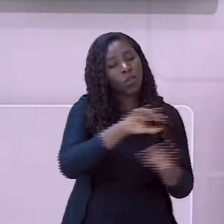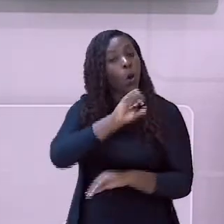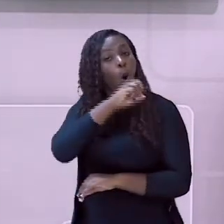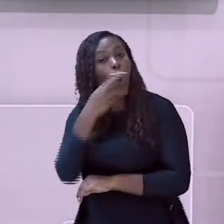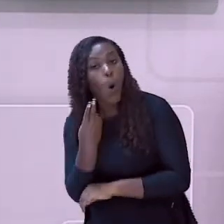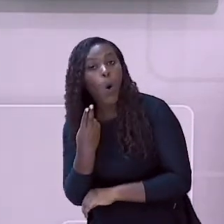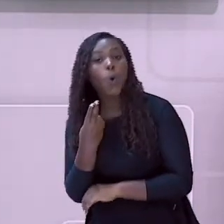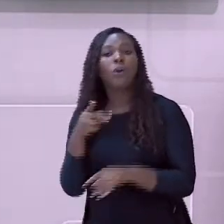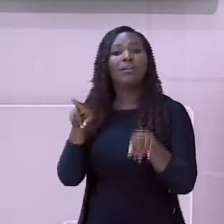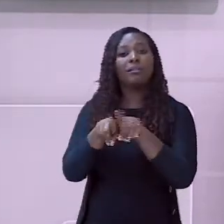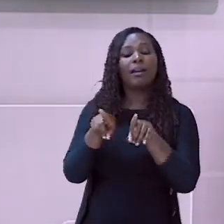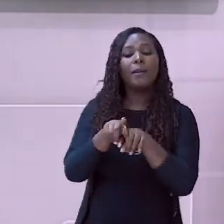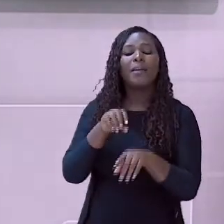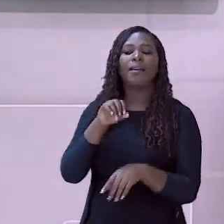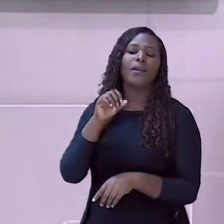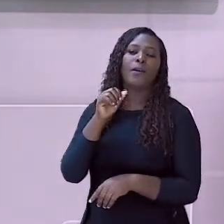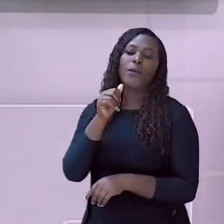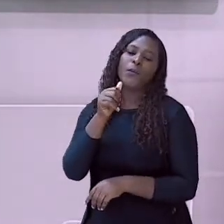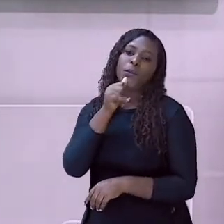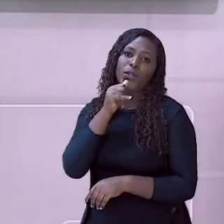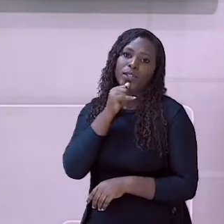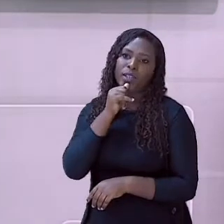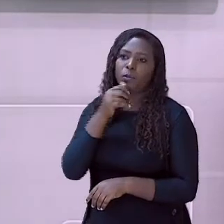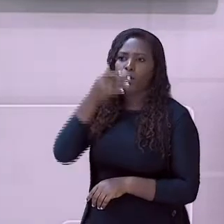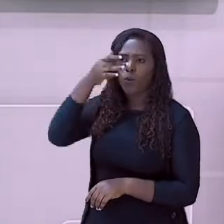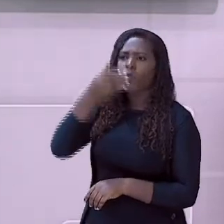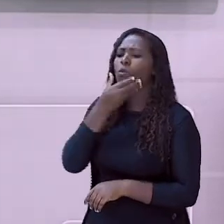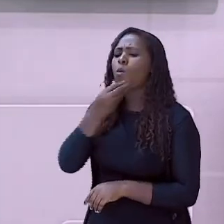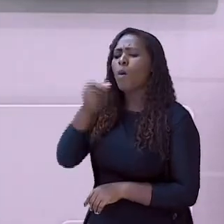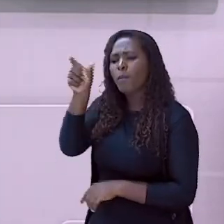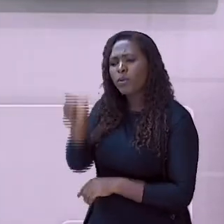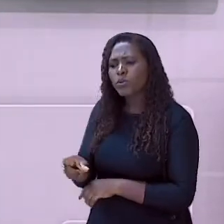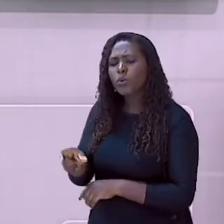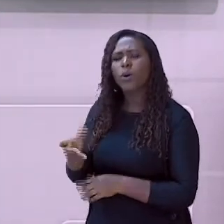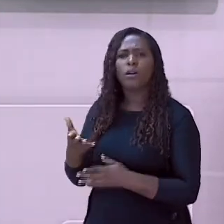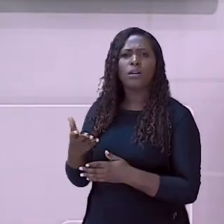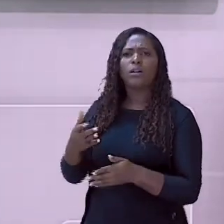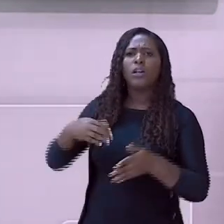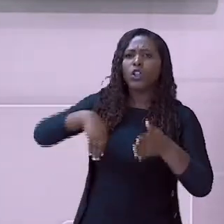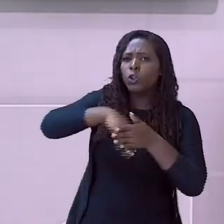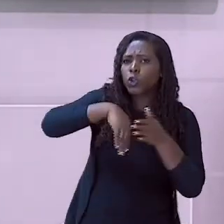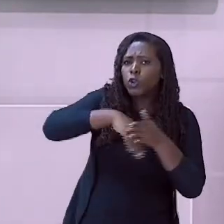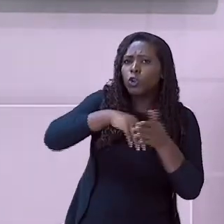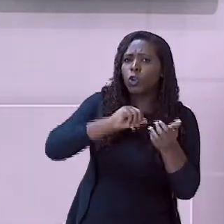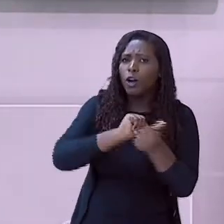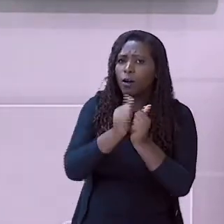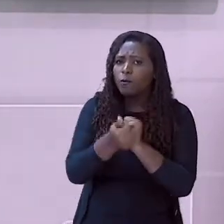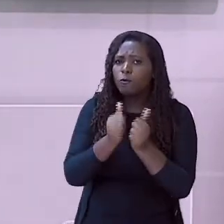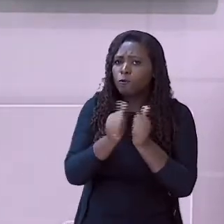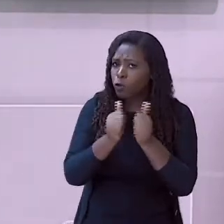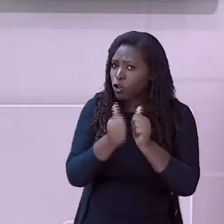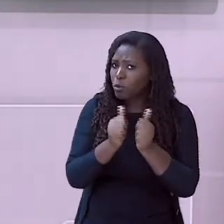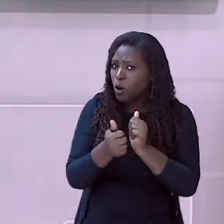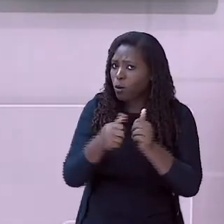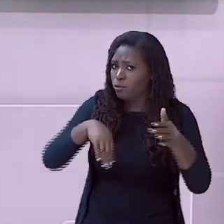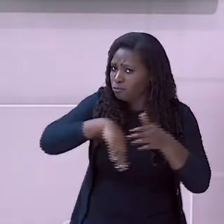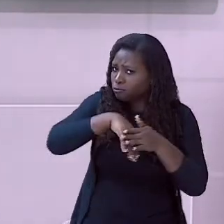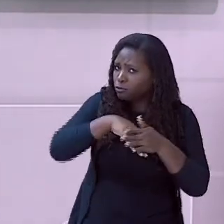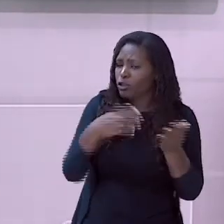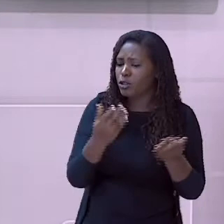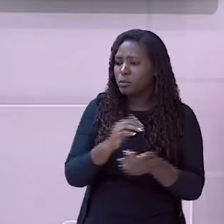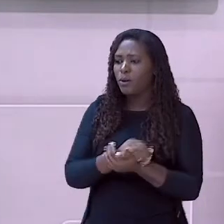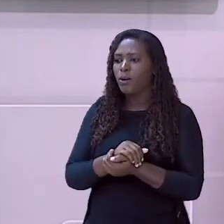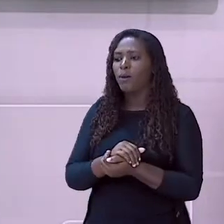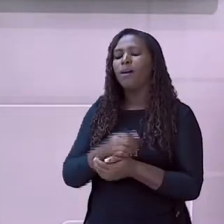jogo, então aí eu terei um novo modelo de entrevista. Não é a mesma que um telejornal faz, né? São